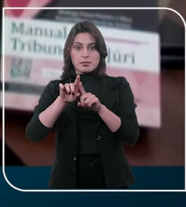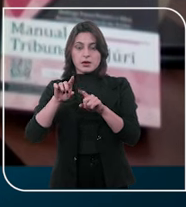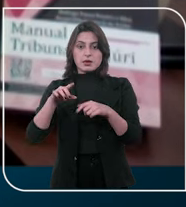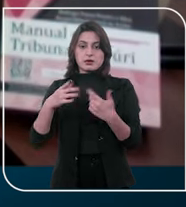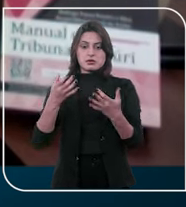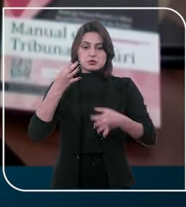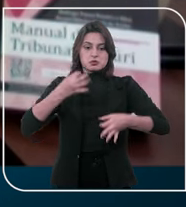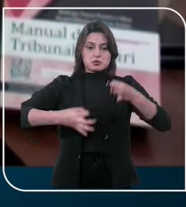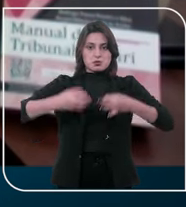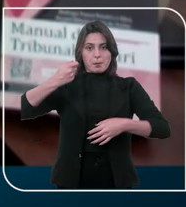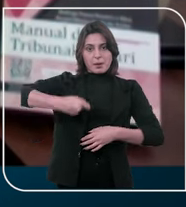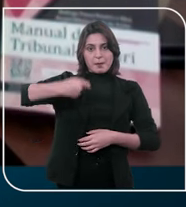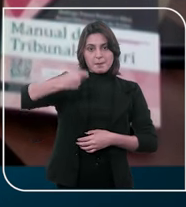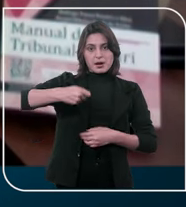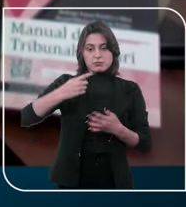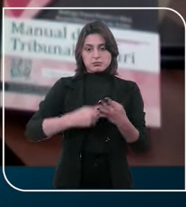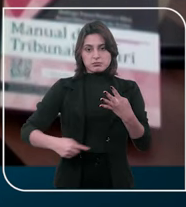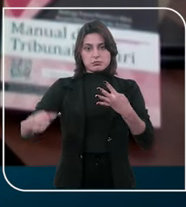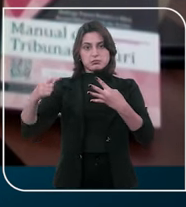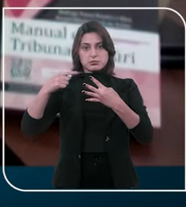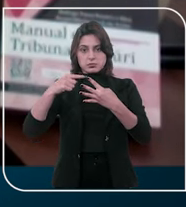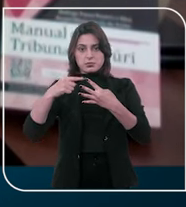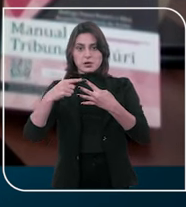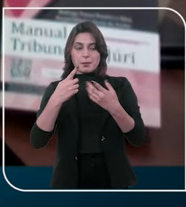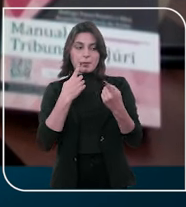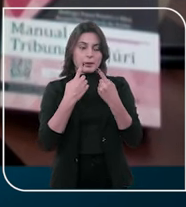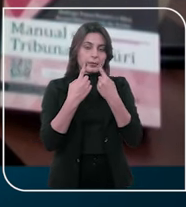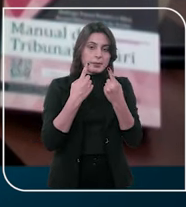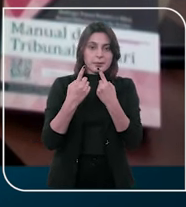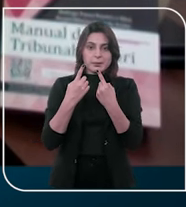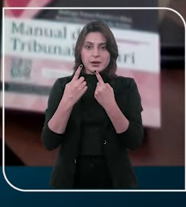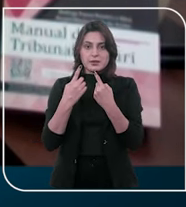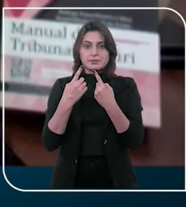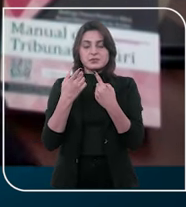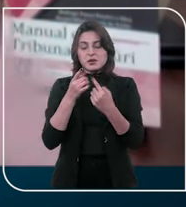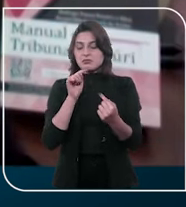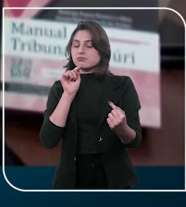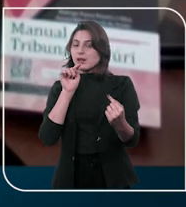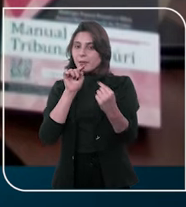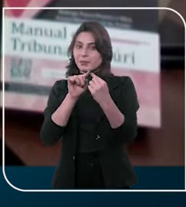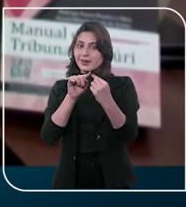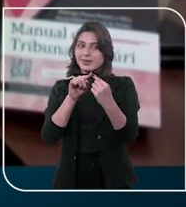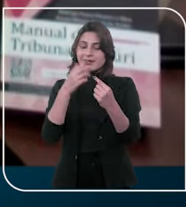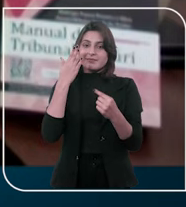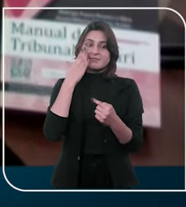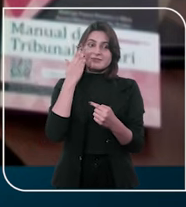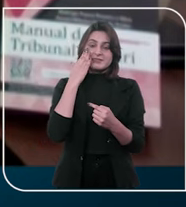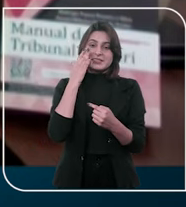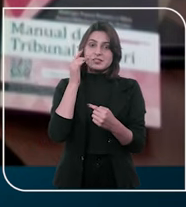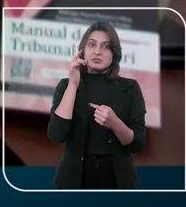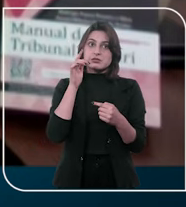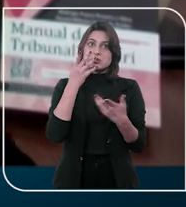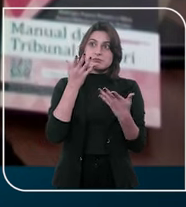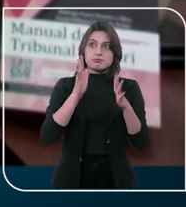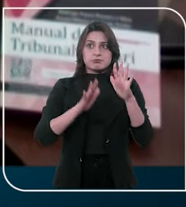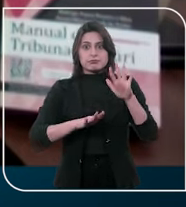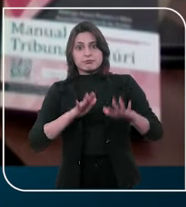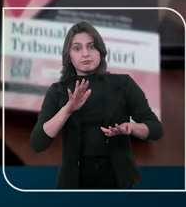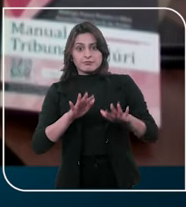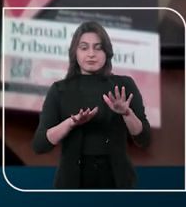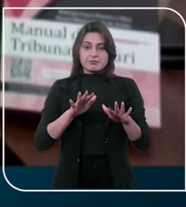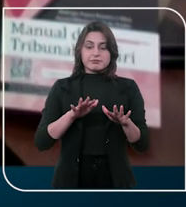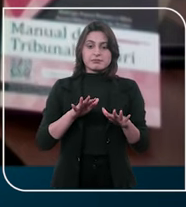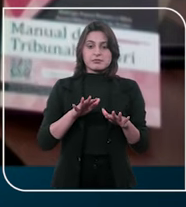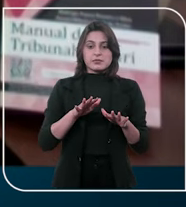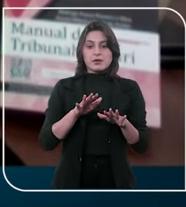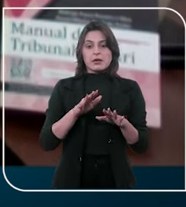dessa discussão, vêm aplicando esse entendimento que talvez vença, né, essa posição